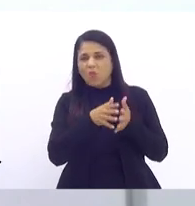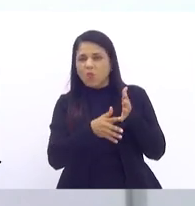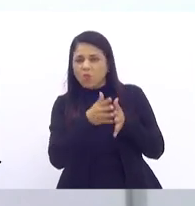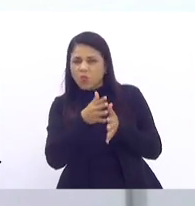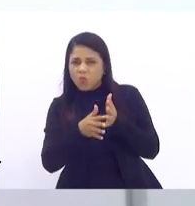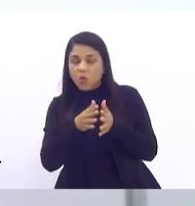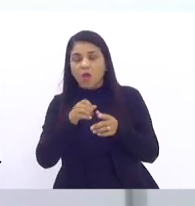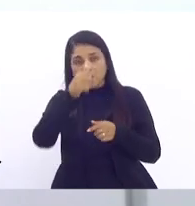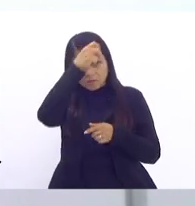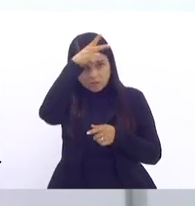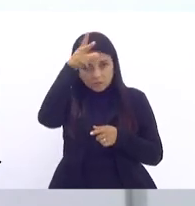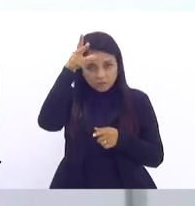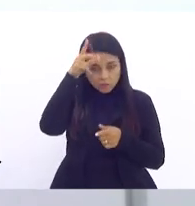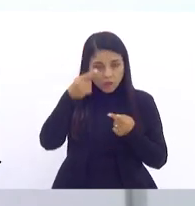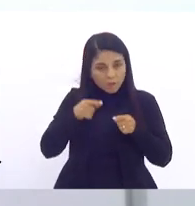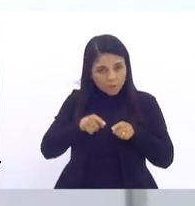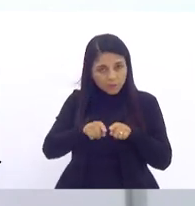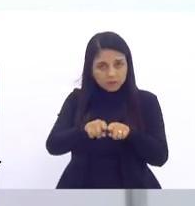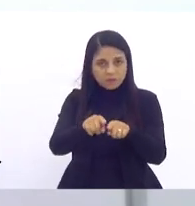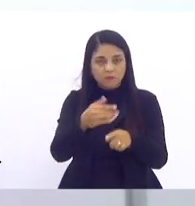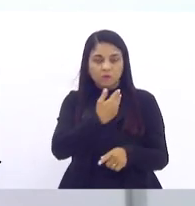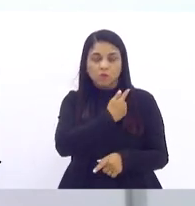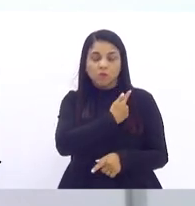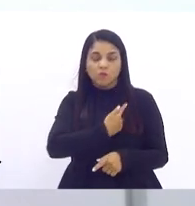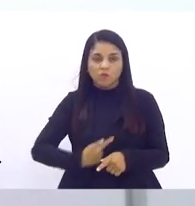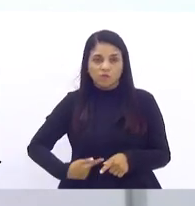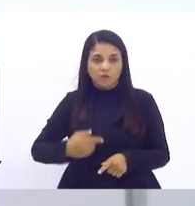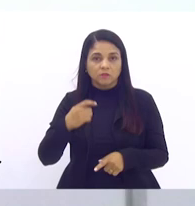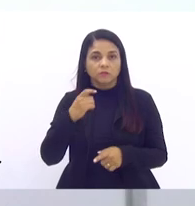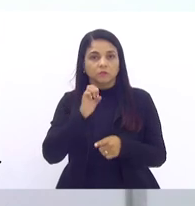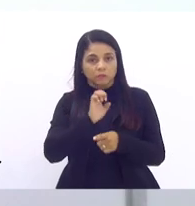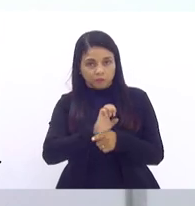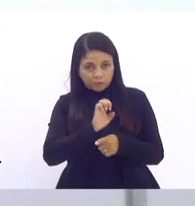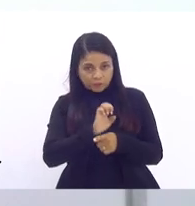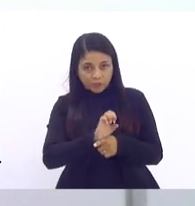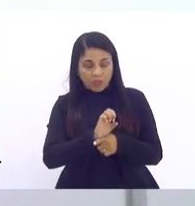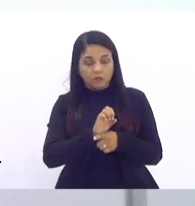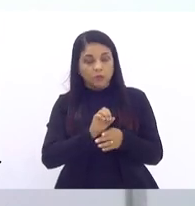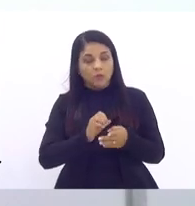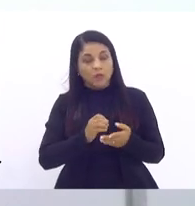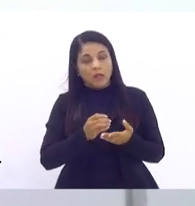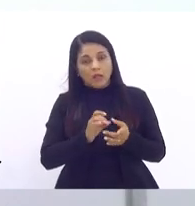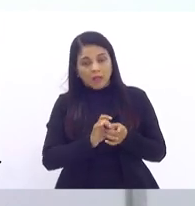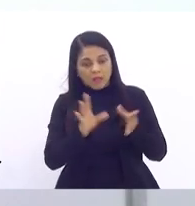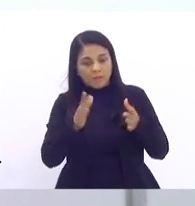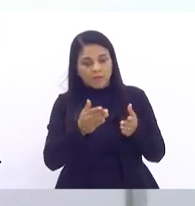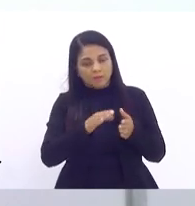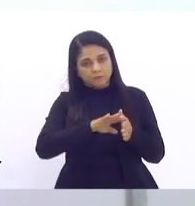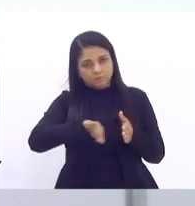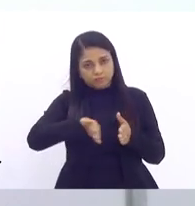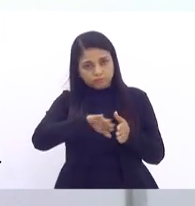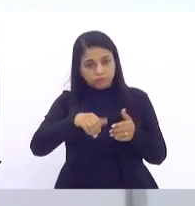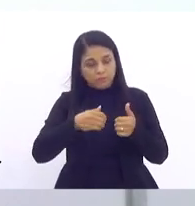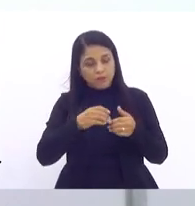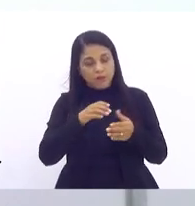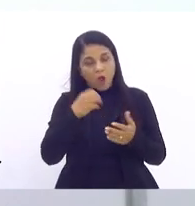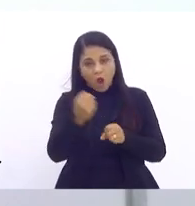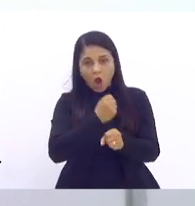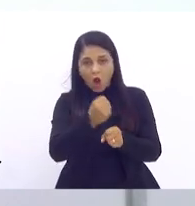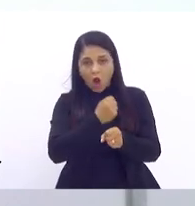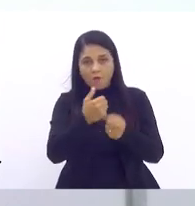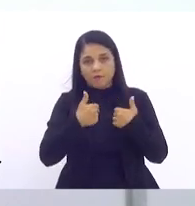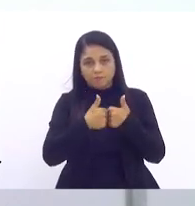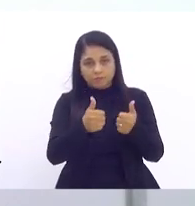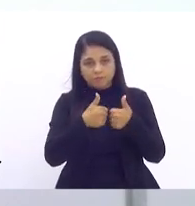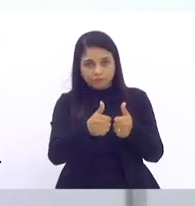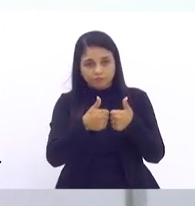a prefeitura nessa parceria com o Governo do Estado está liberando todo esse trecho para poder revitalizar Esse eixo central da cidade de São